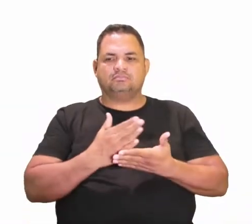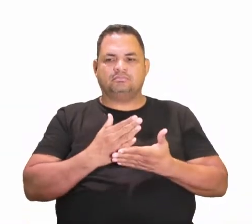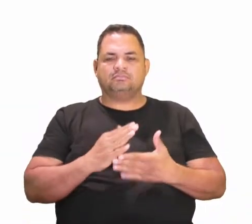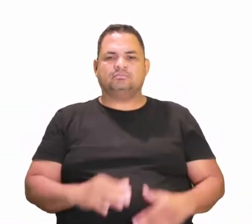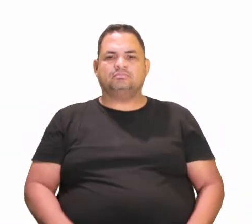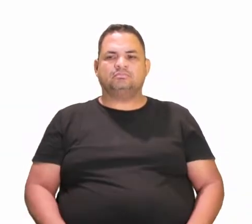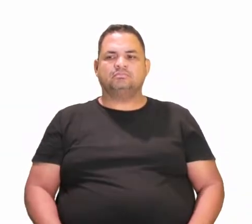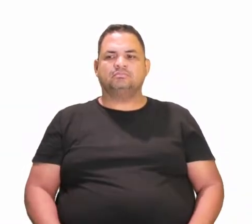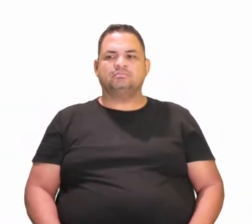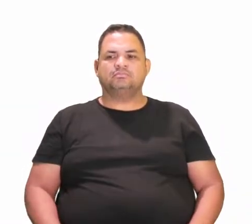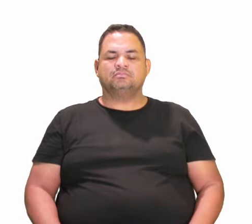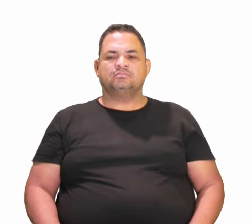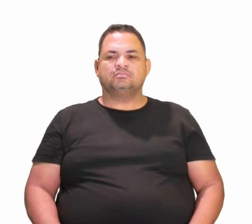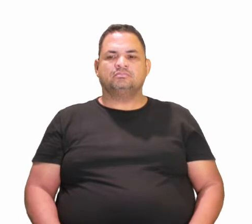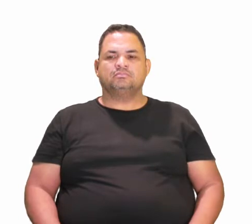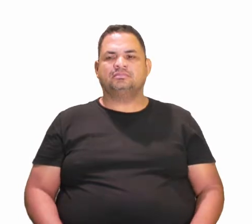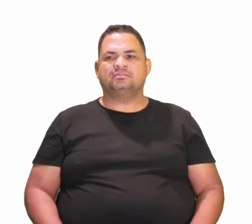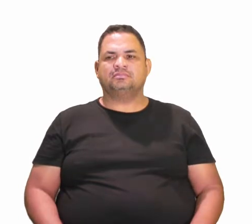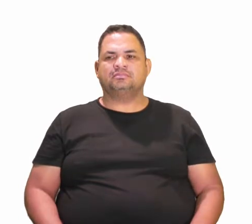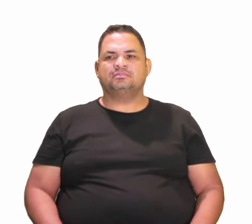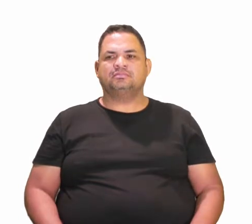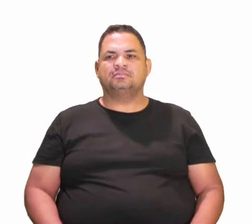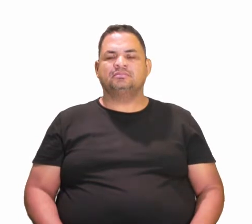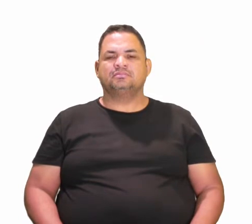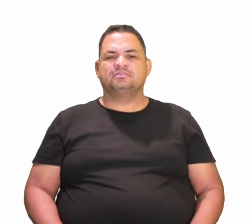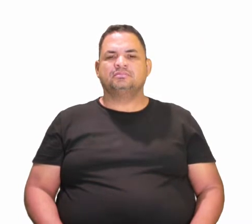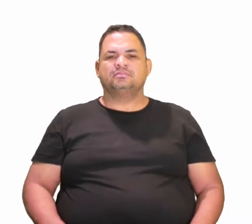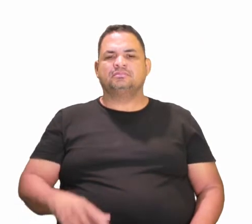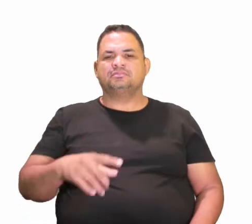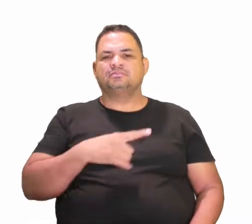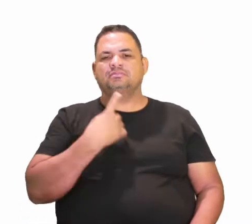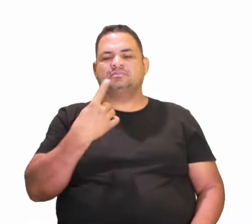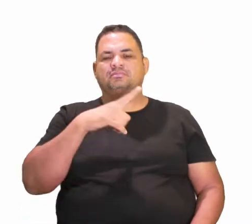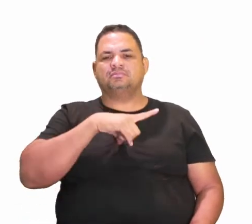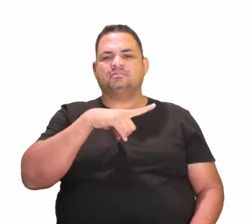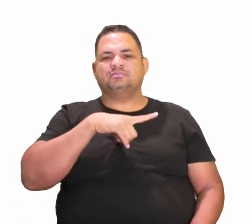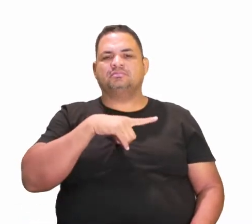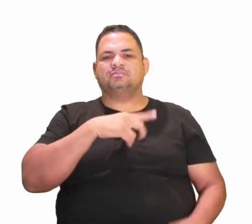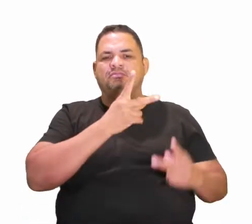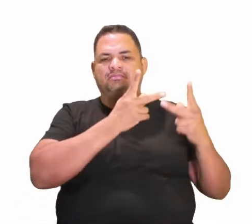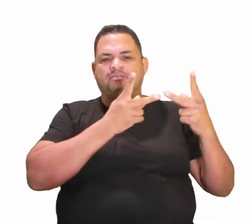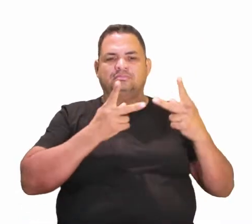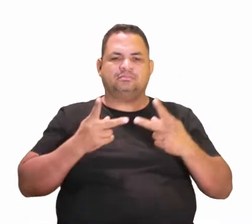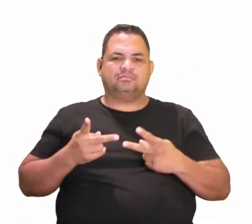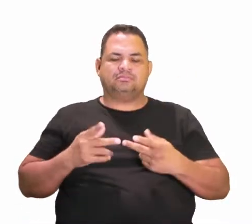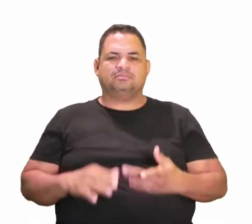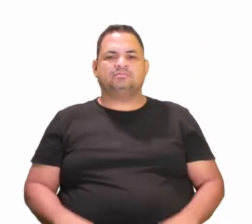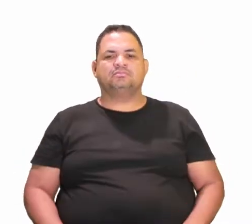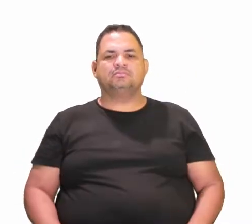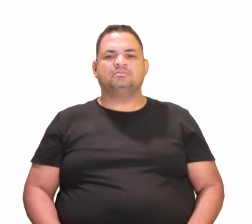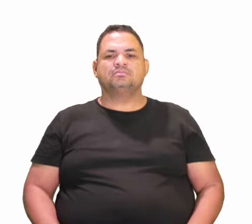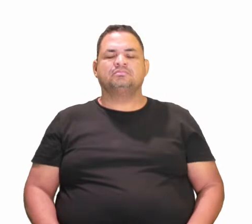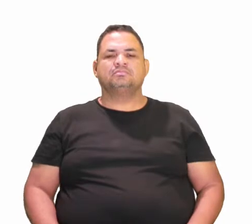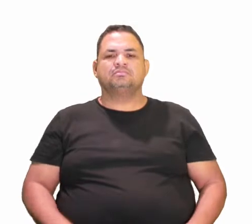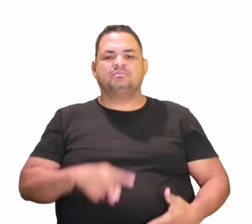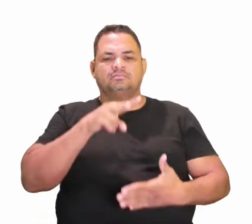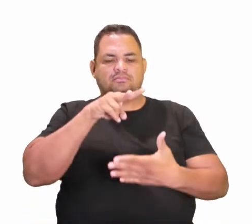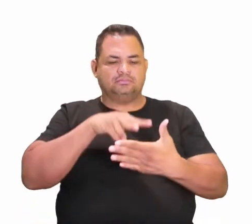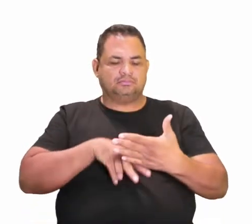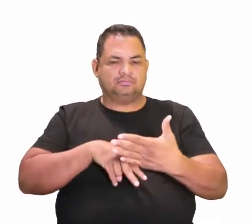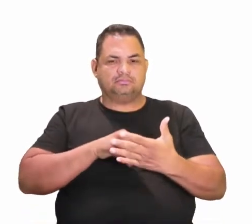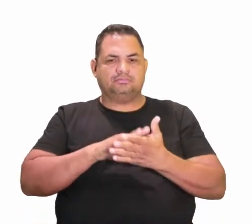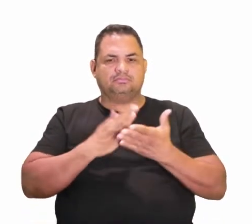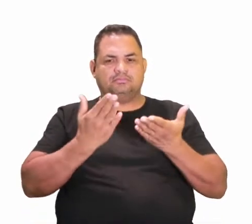de sala Olha aí nós temos esse convite que você iria ler o convite